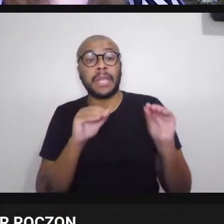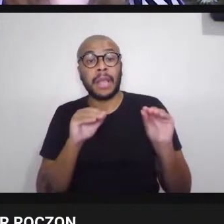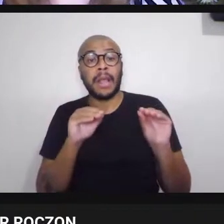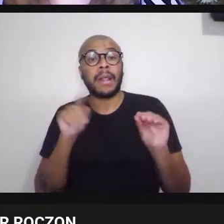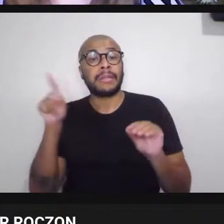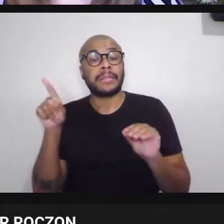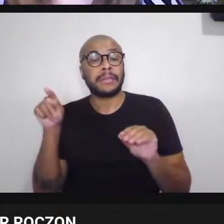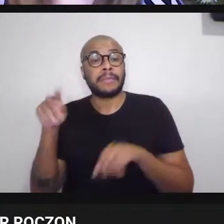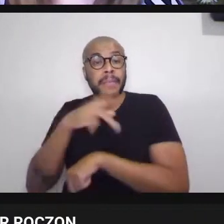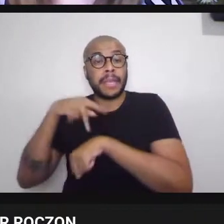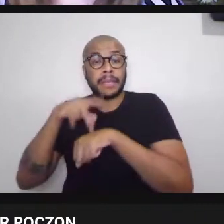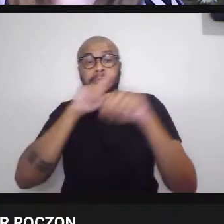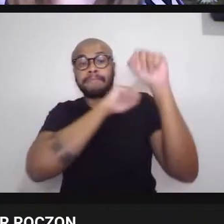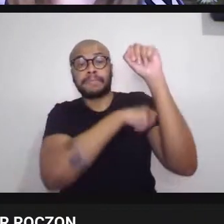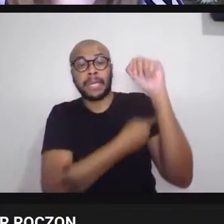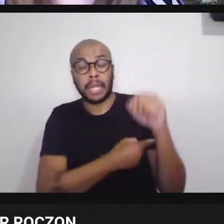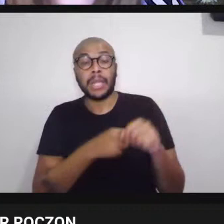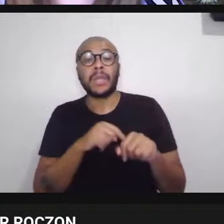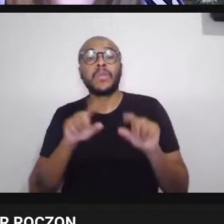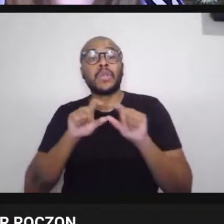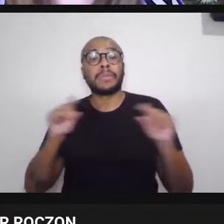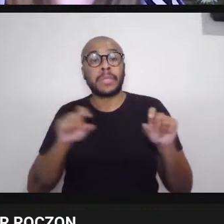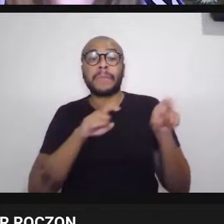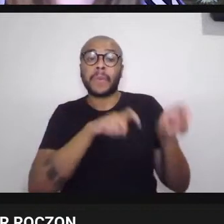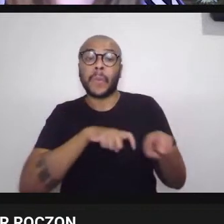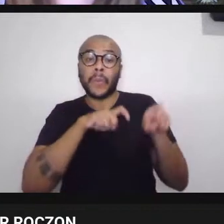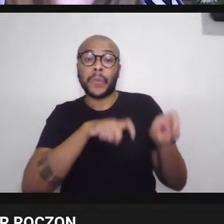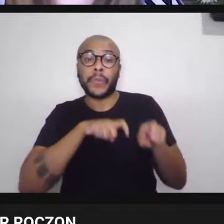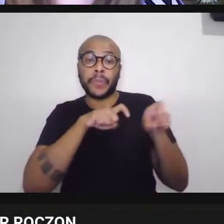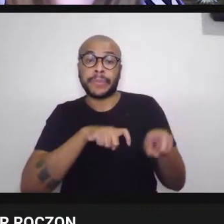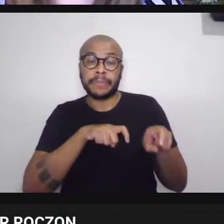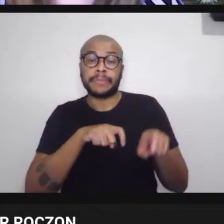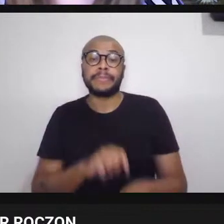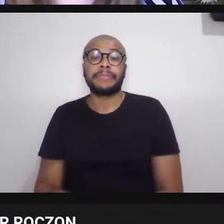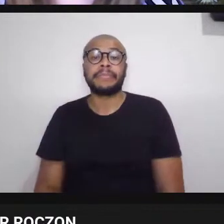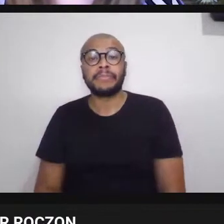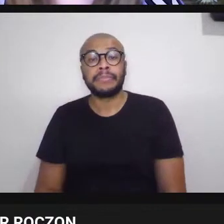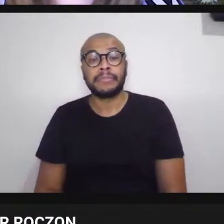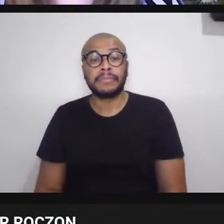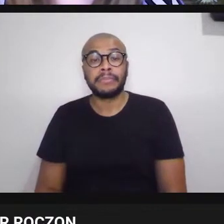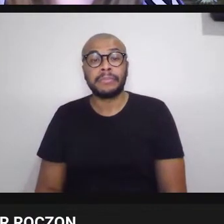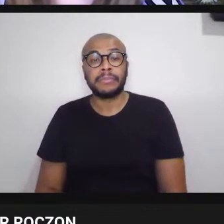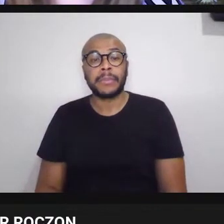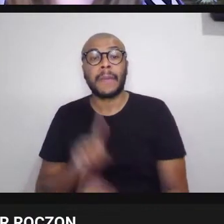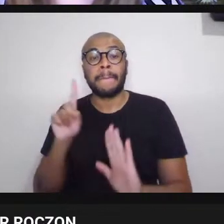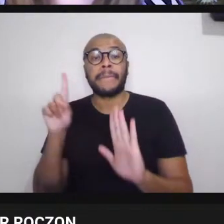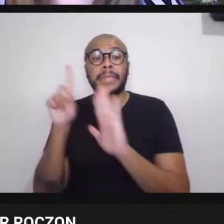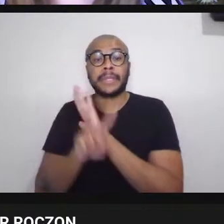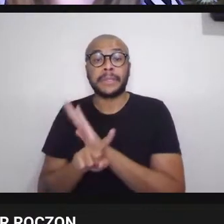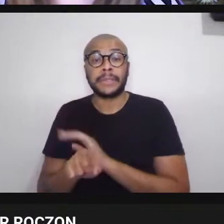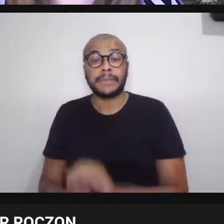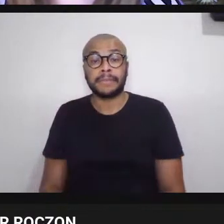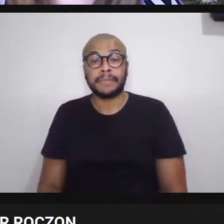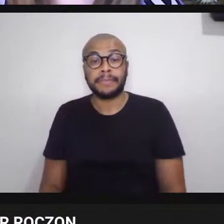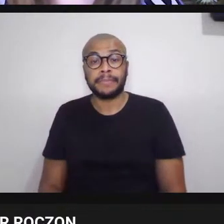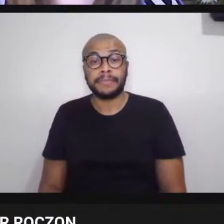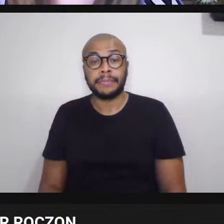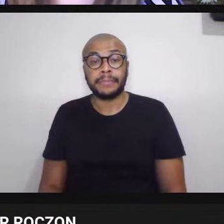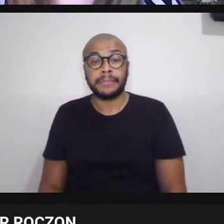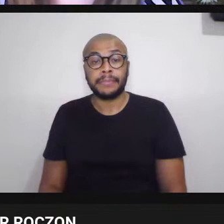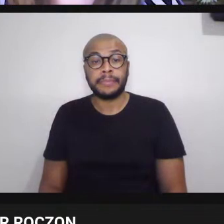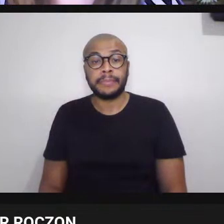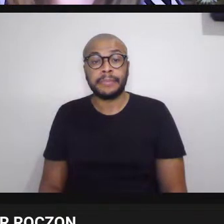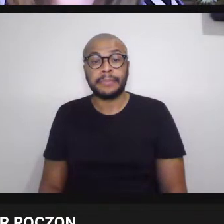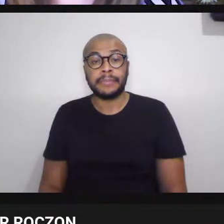sobrenomes camponeses, que são esses aqui citados. E a pergunta é se Mazur significa que a